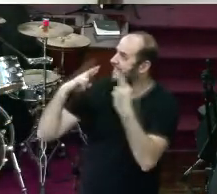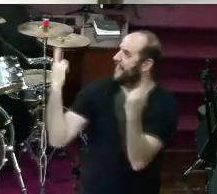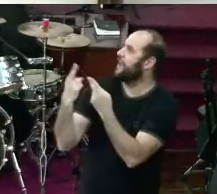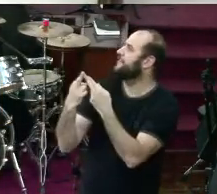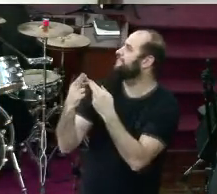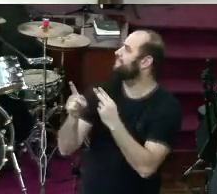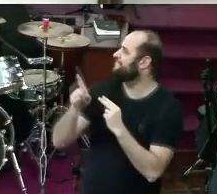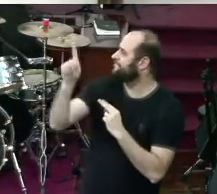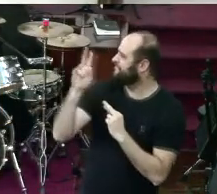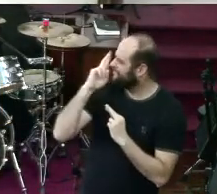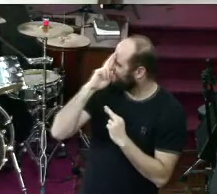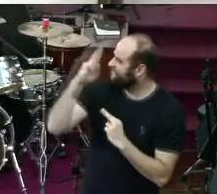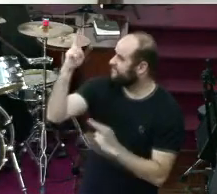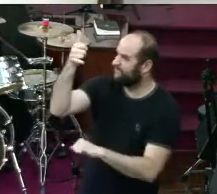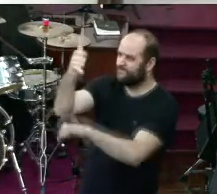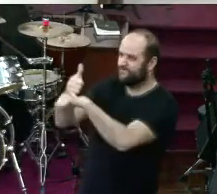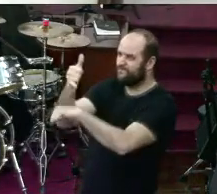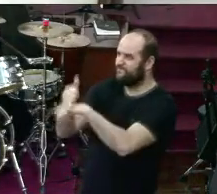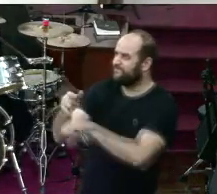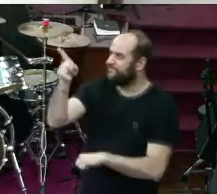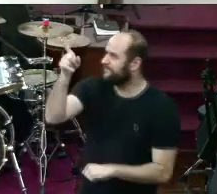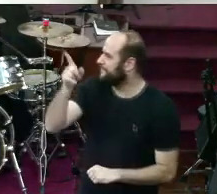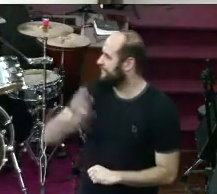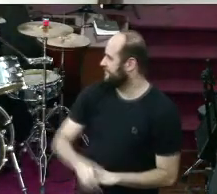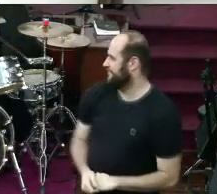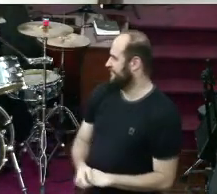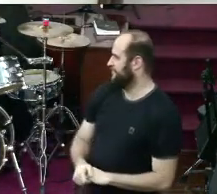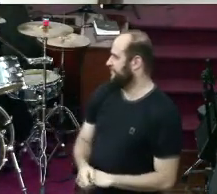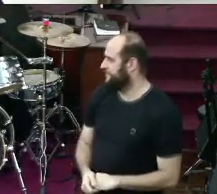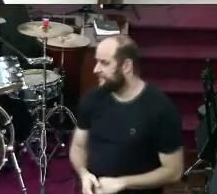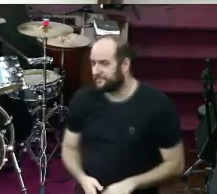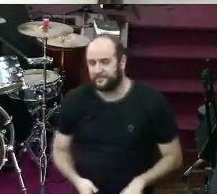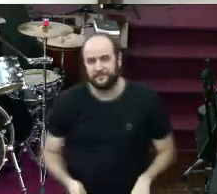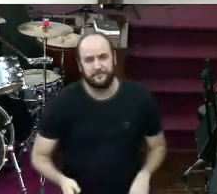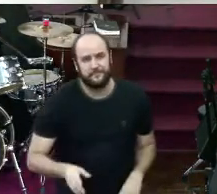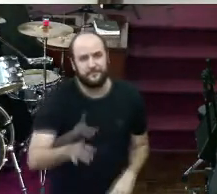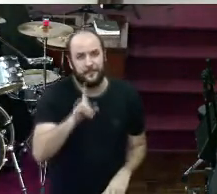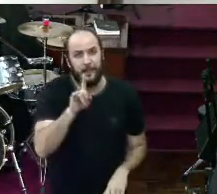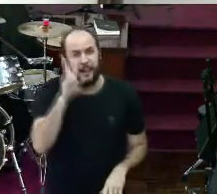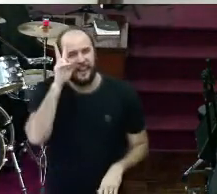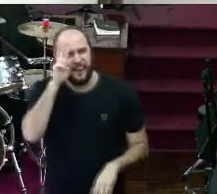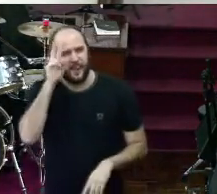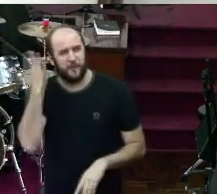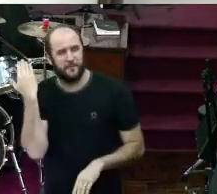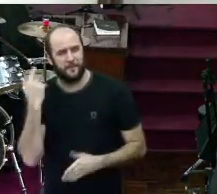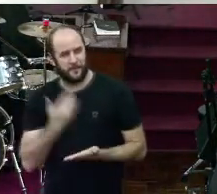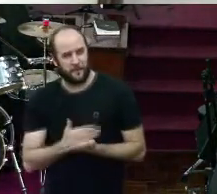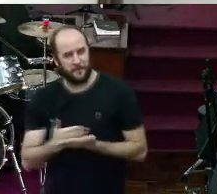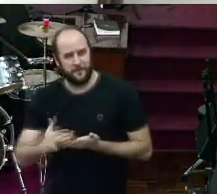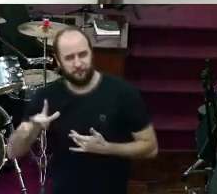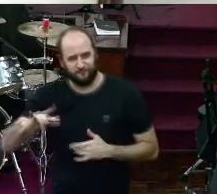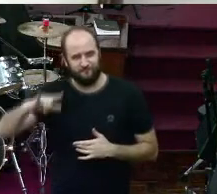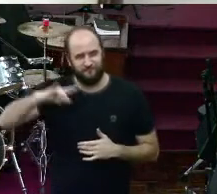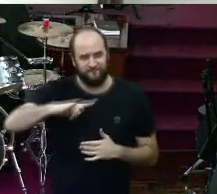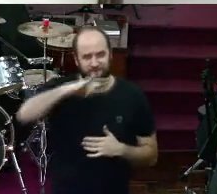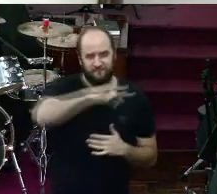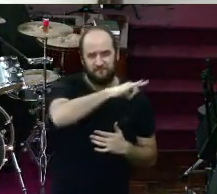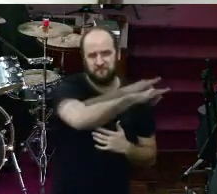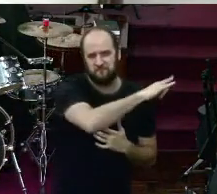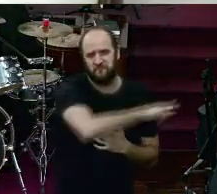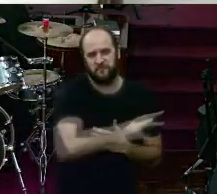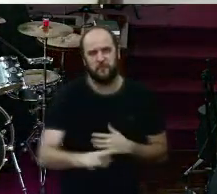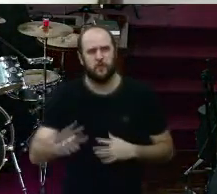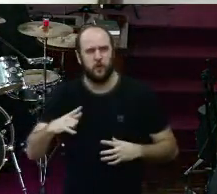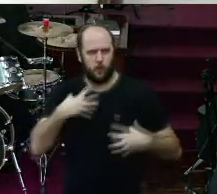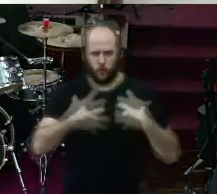é o Senhor dos senhores. Talvez a história daquele menino, que diante de uma turbulência